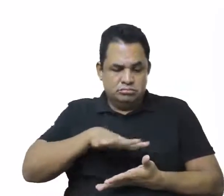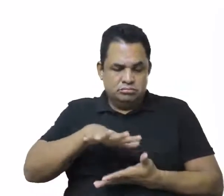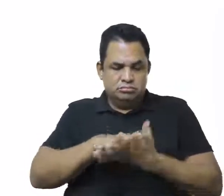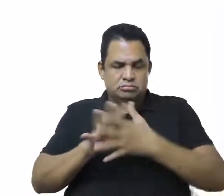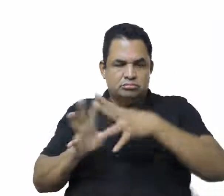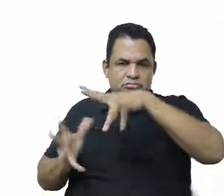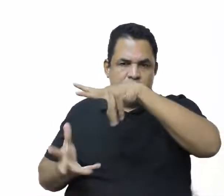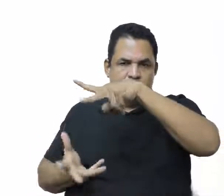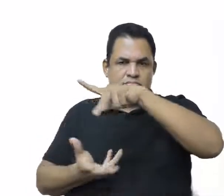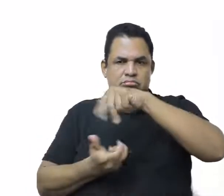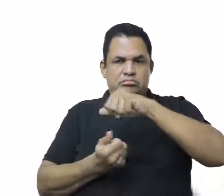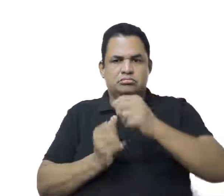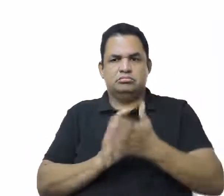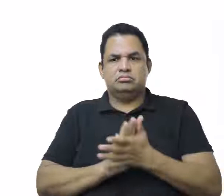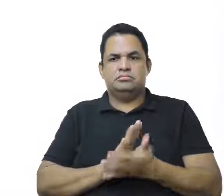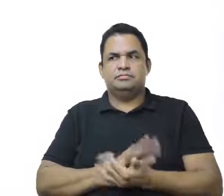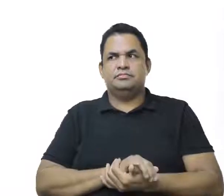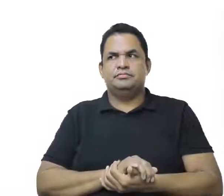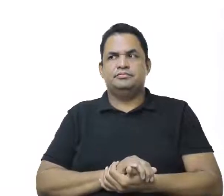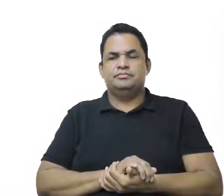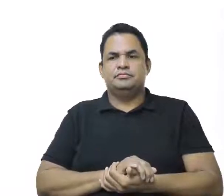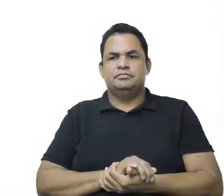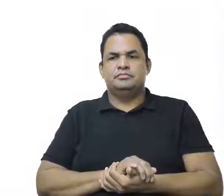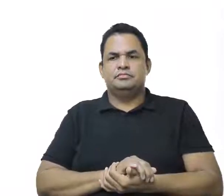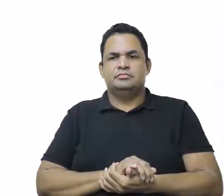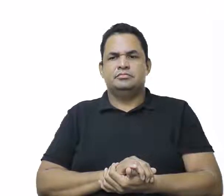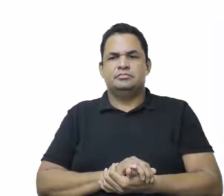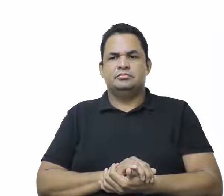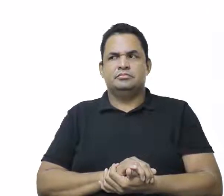espaço mundial,